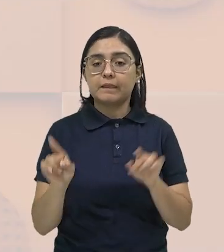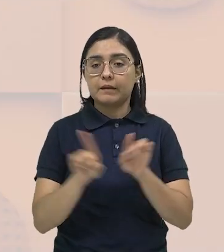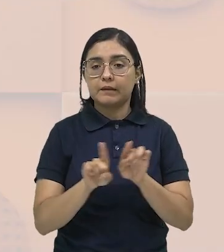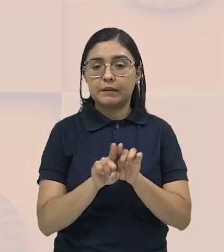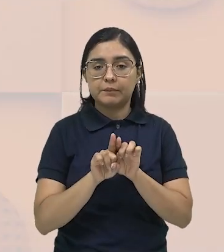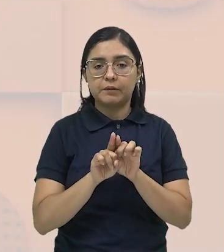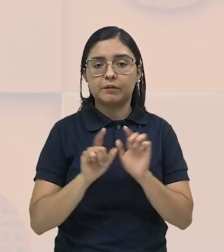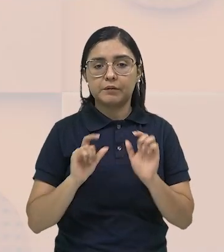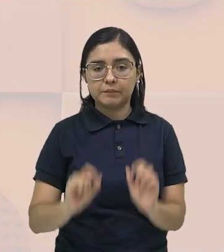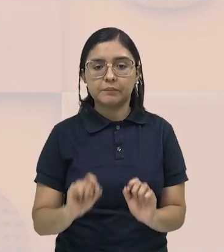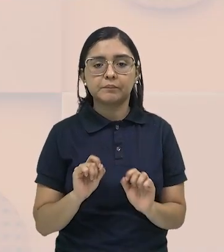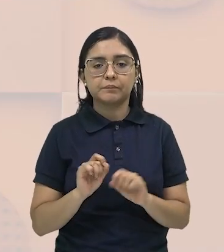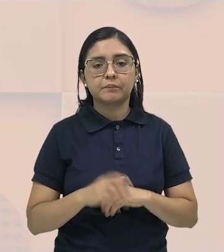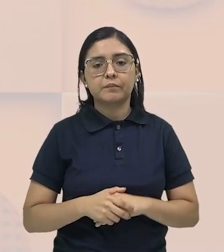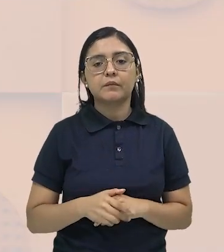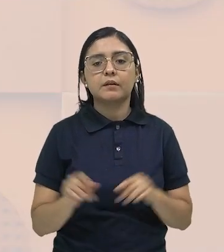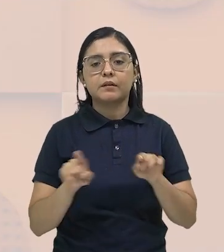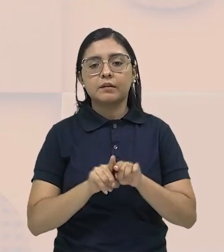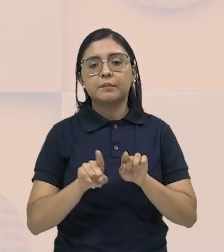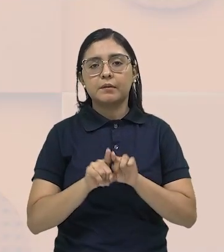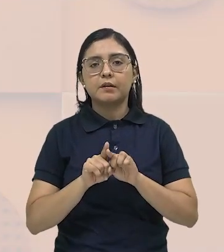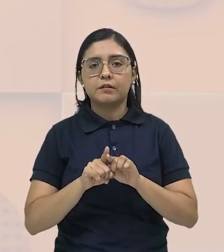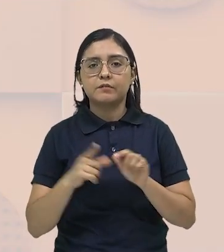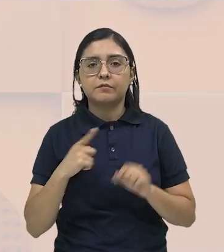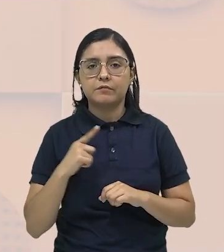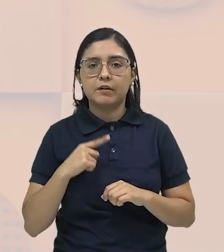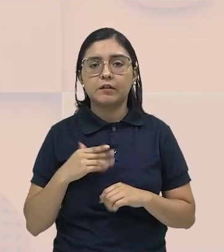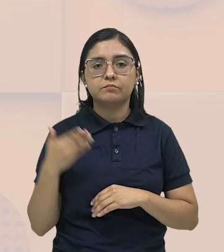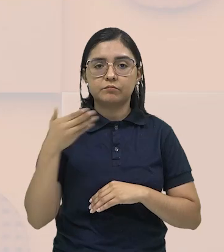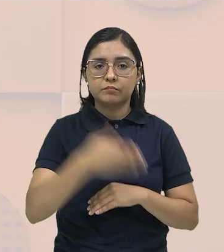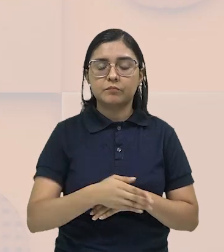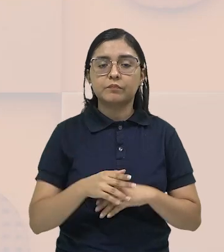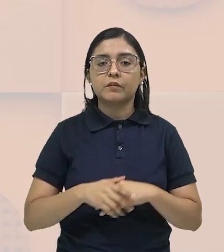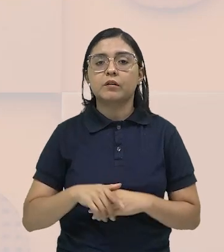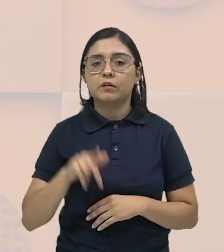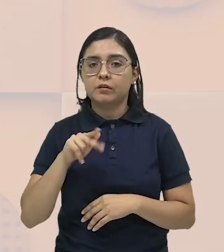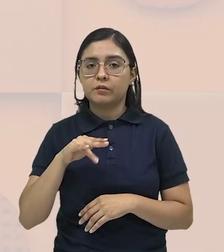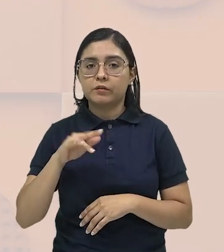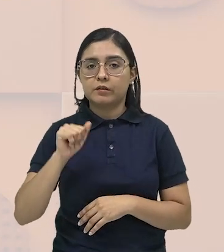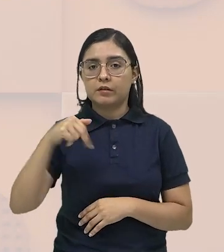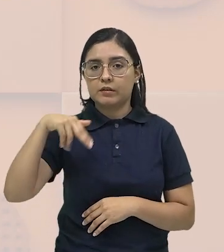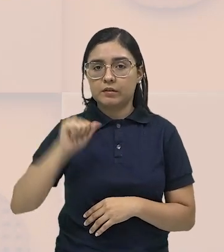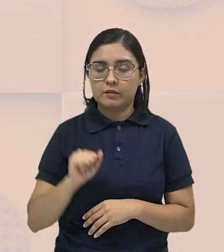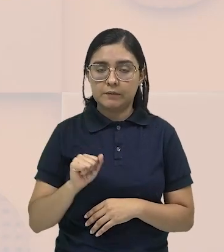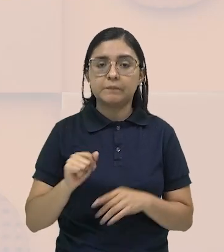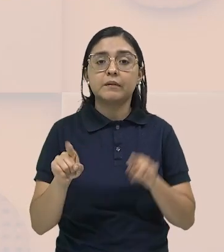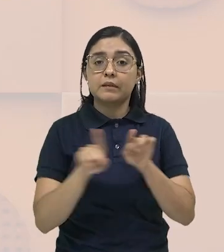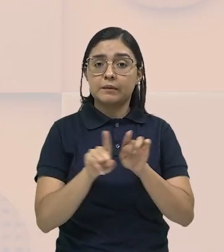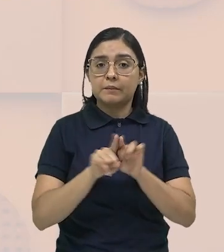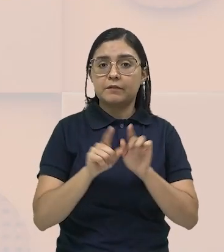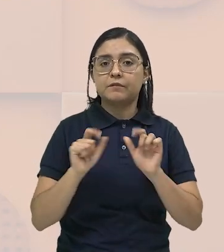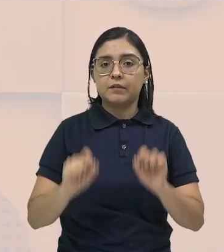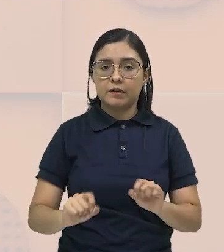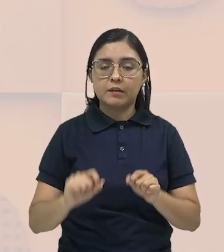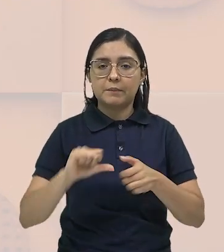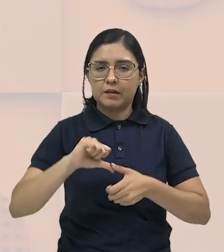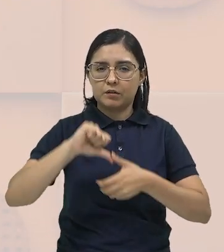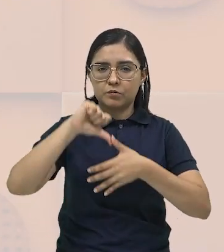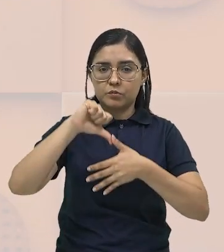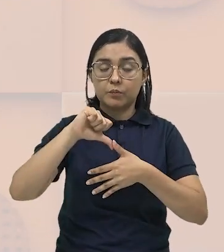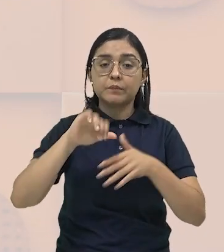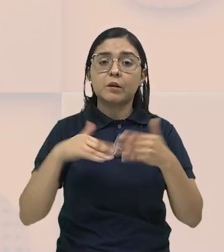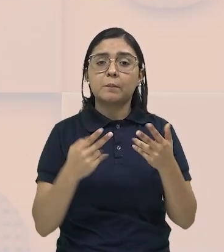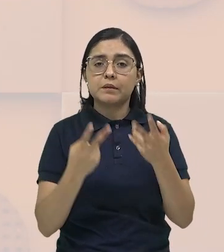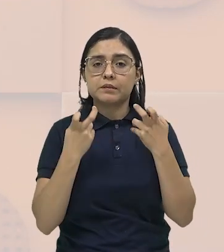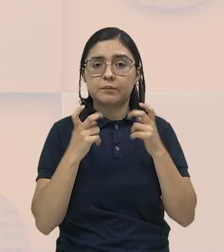também vão invadir, aliás, né, também vai conquistar a Guiana Francesa, né, que também fica aqui na América do Sul. Então perceba, né, que